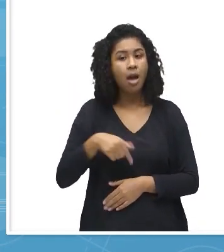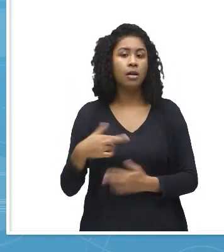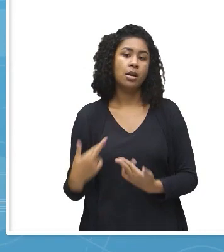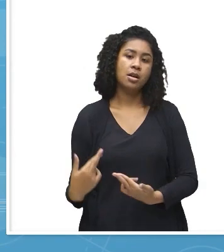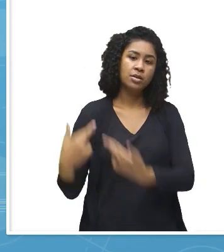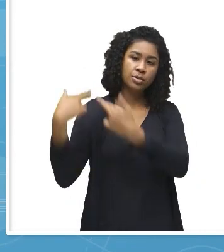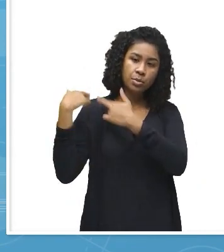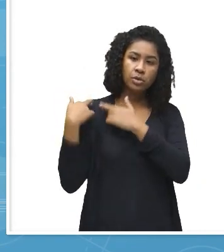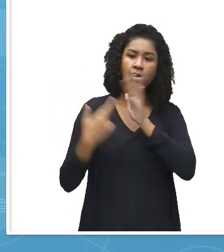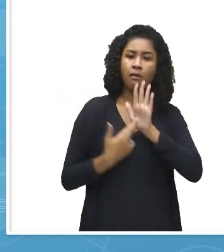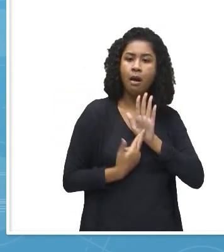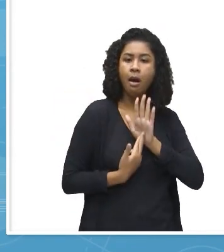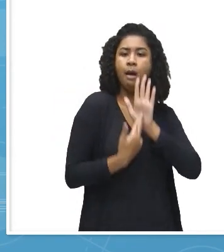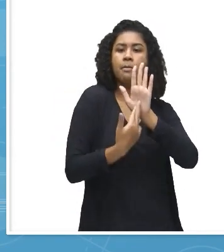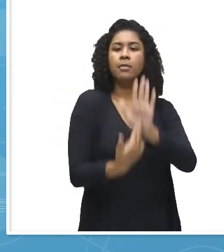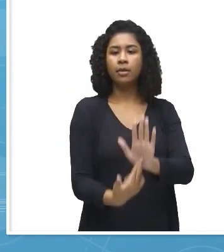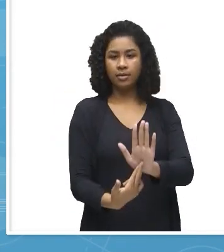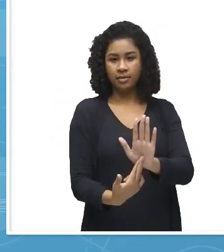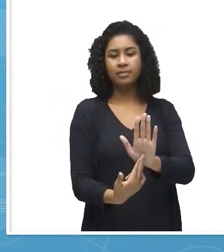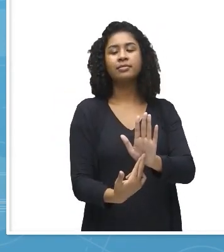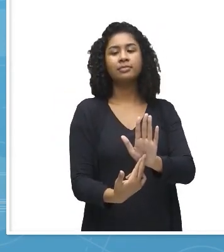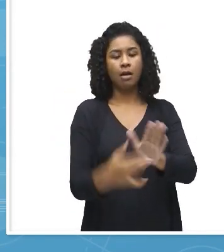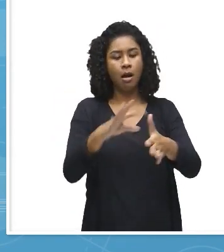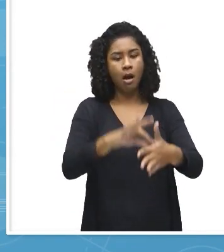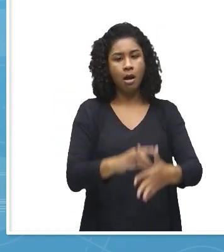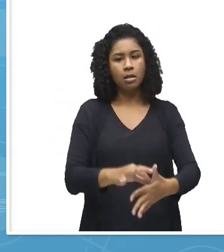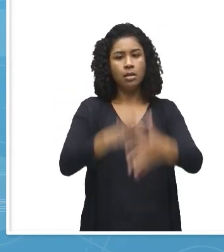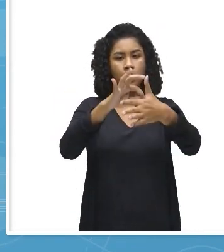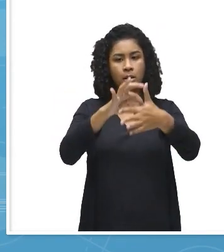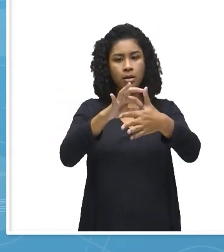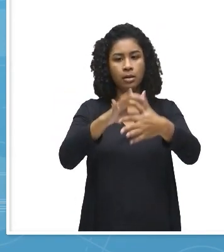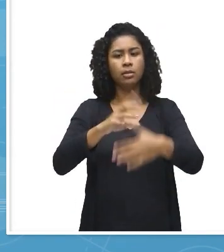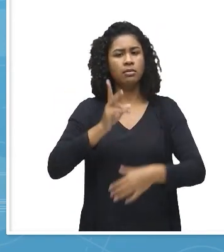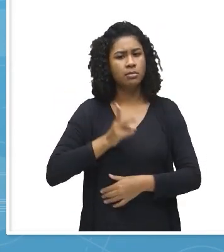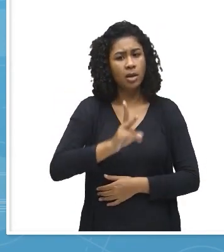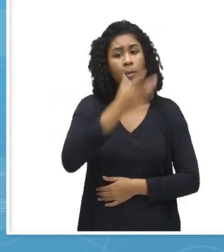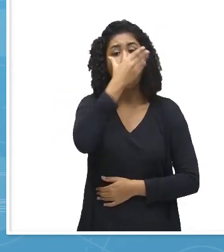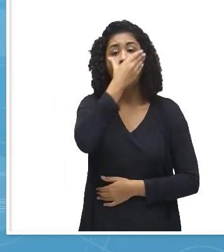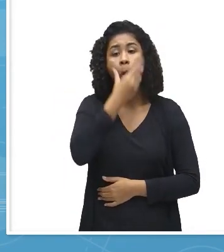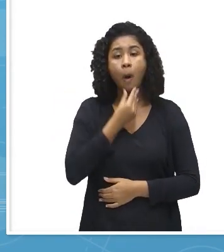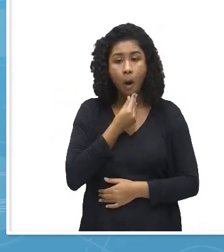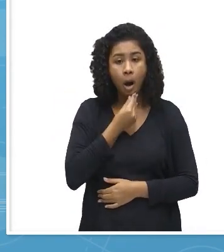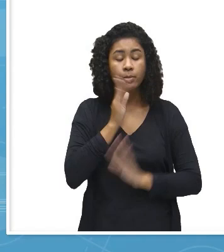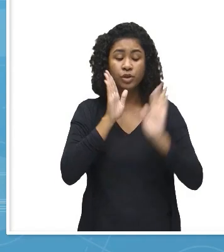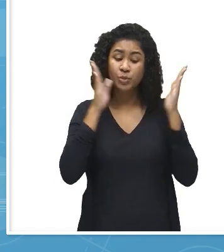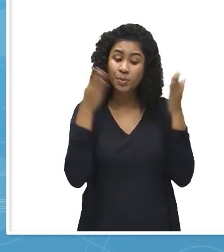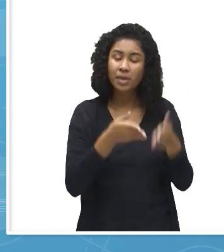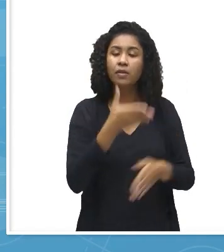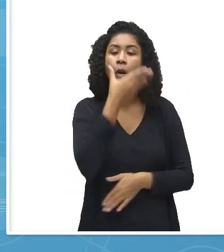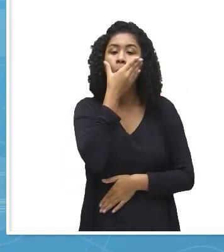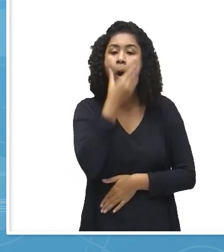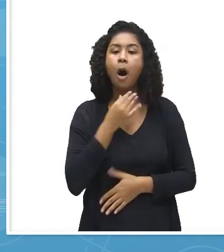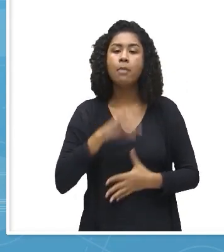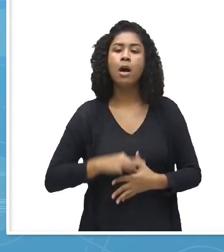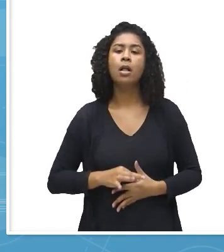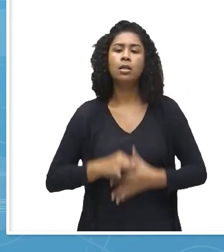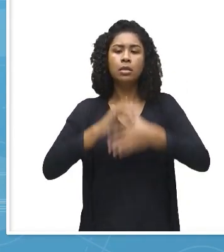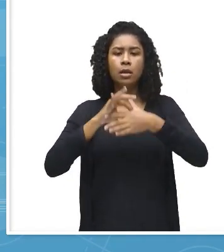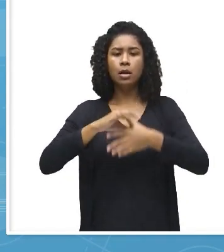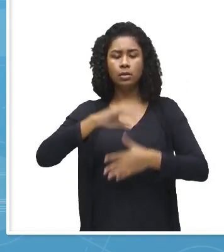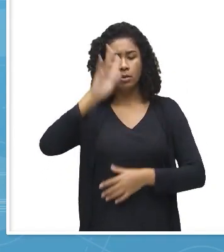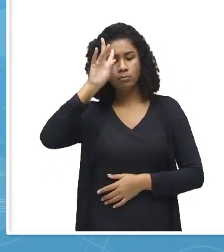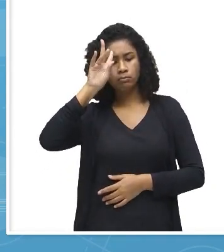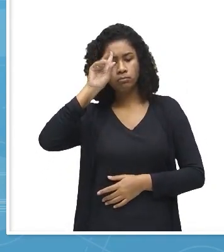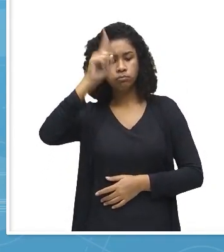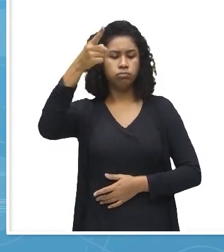Ali na frente da sociedade, a gente vê muito claro essa figura masculina, né? Liderando, tomando as decisões.